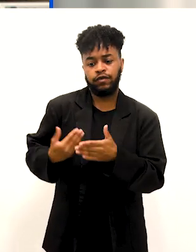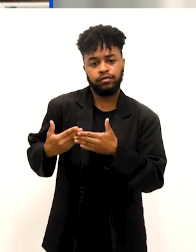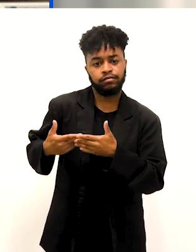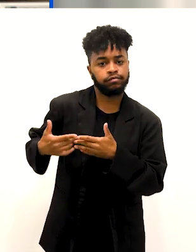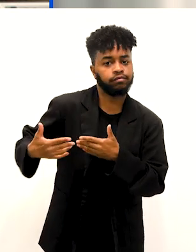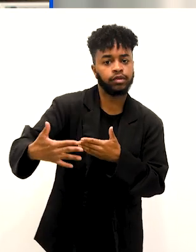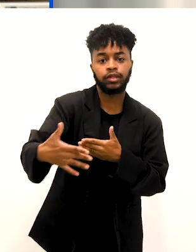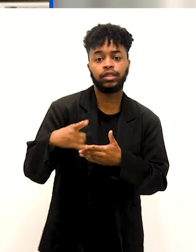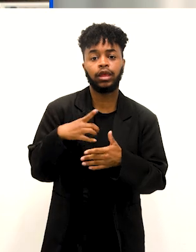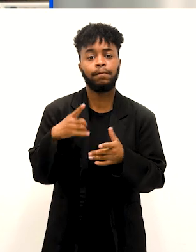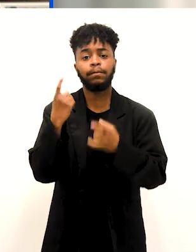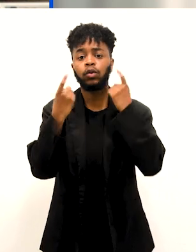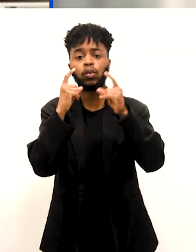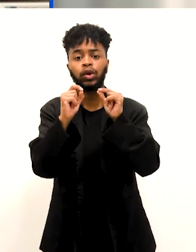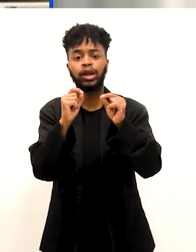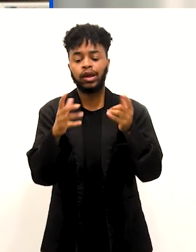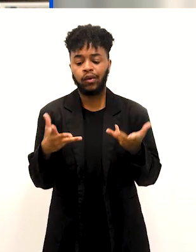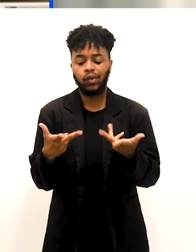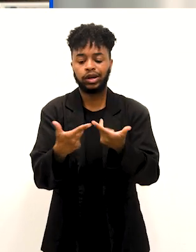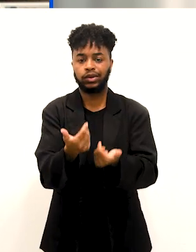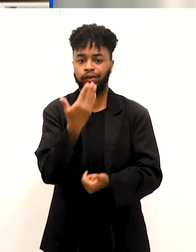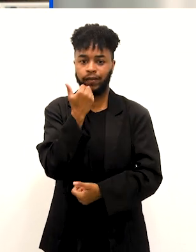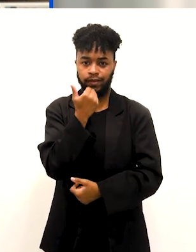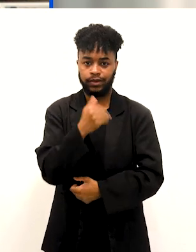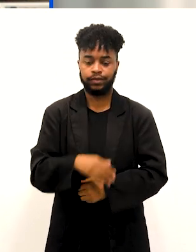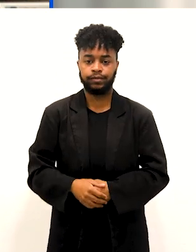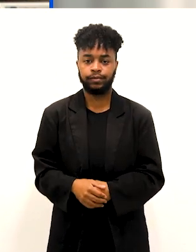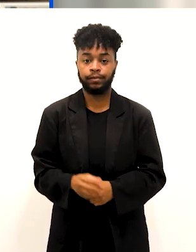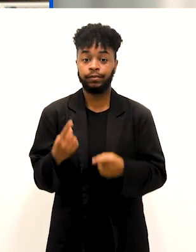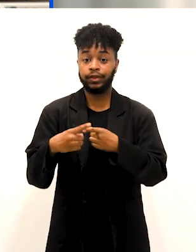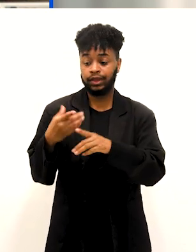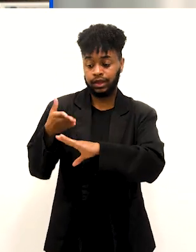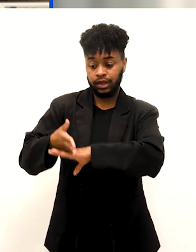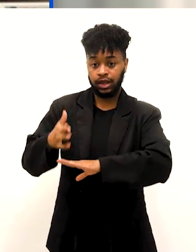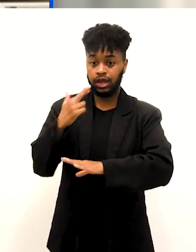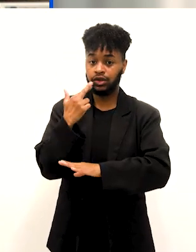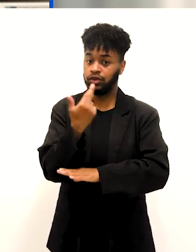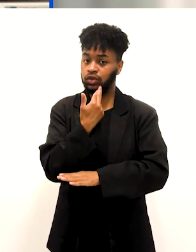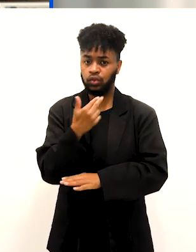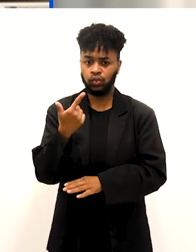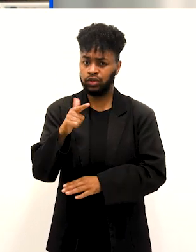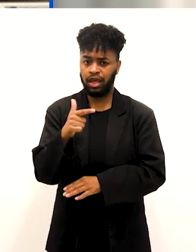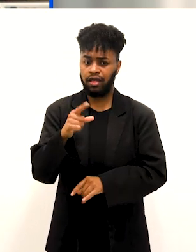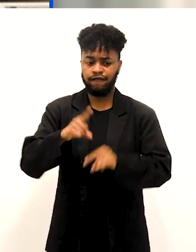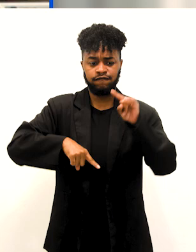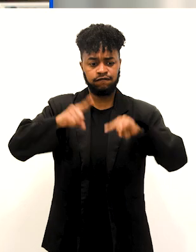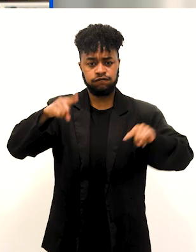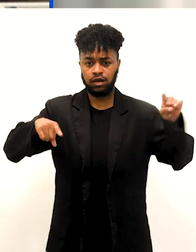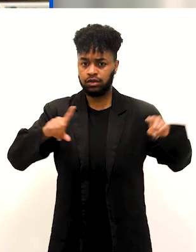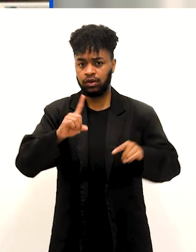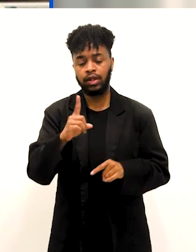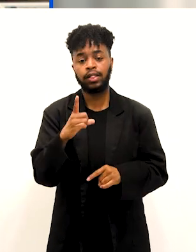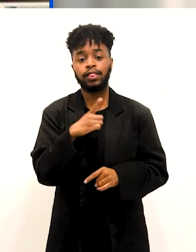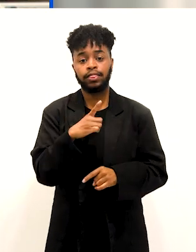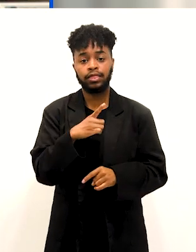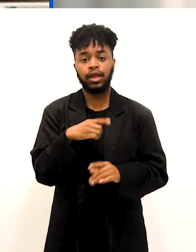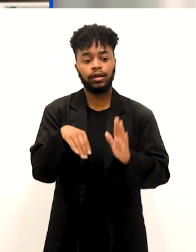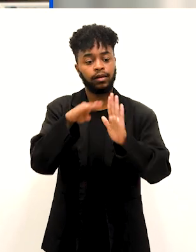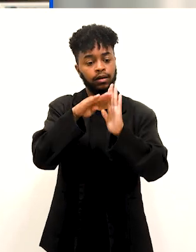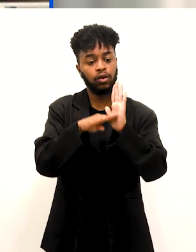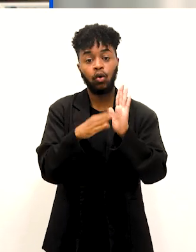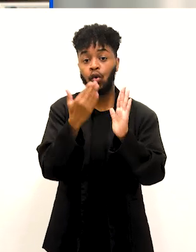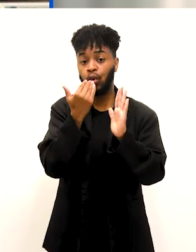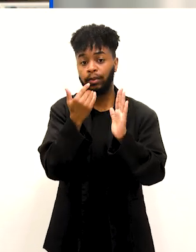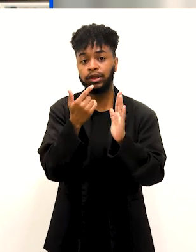primeira preocupação é com a qualidade do alimento, em que entra no restaurante, o cardápio não é tão variado. Você tem o cardápio local, mas é um cardápio local porque